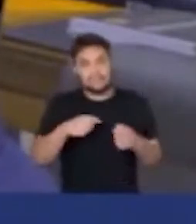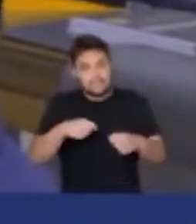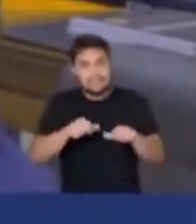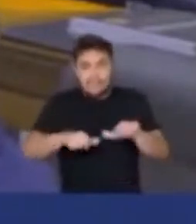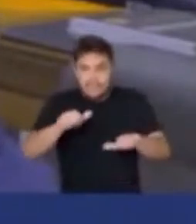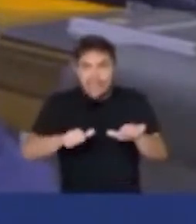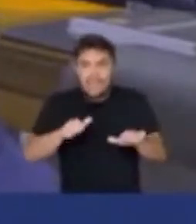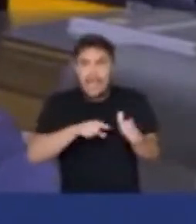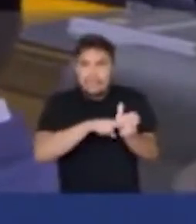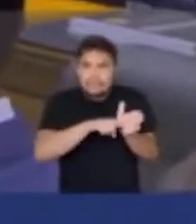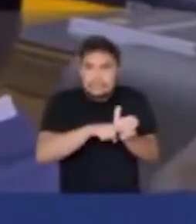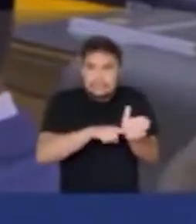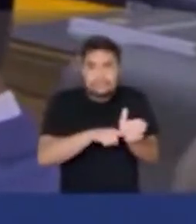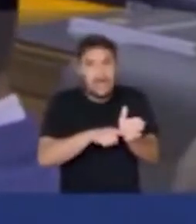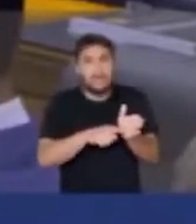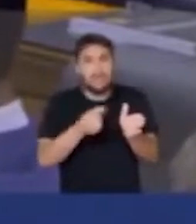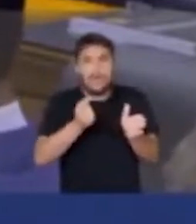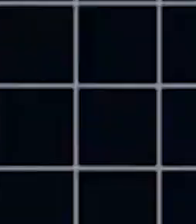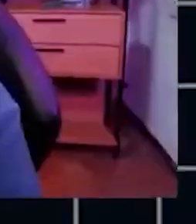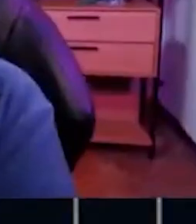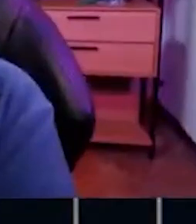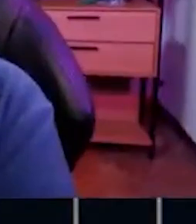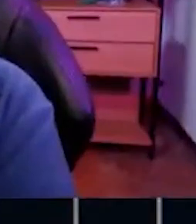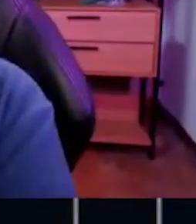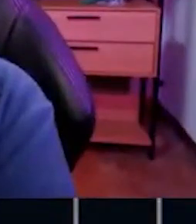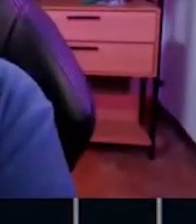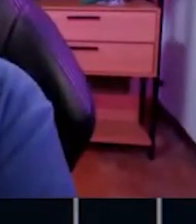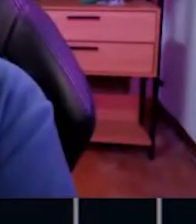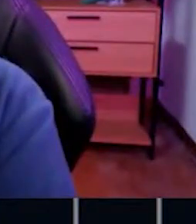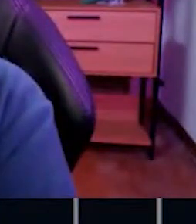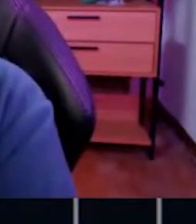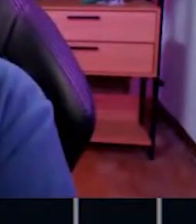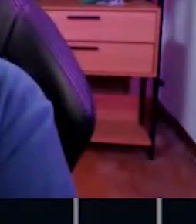passar por exame toxicômano.